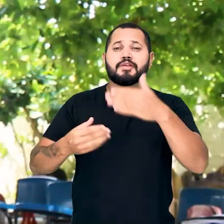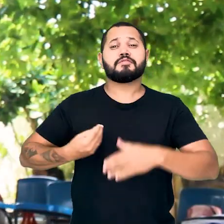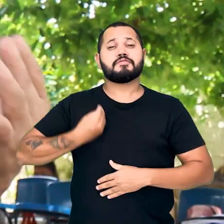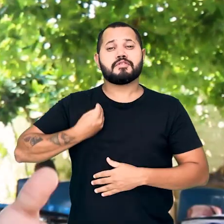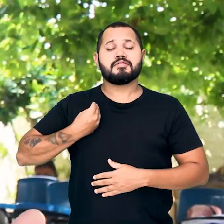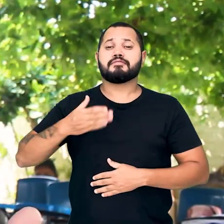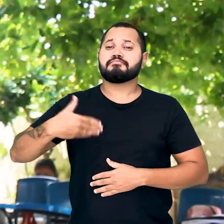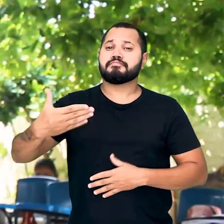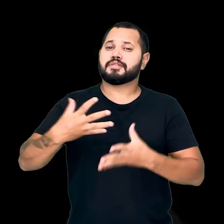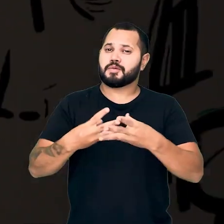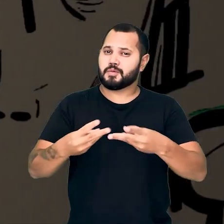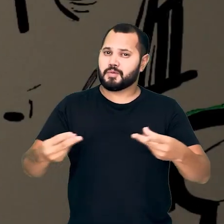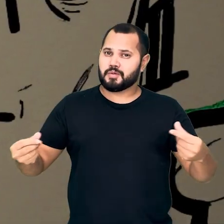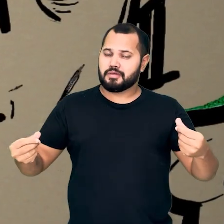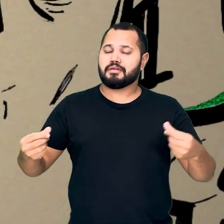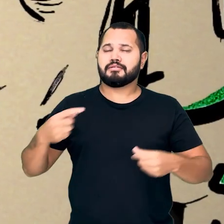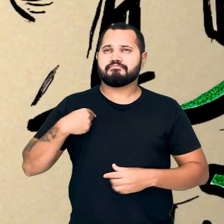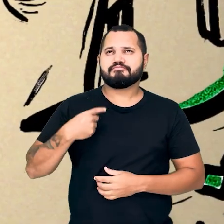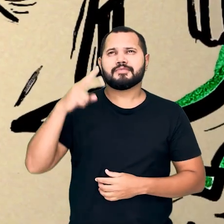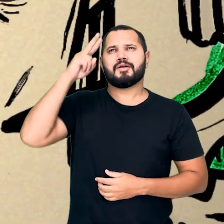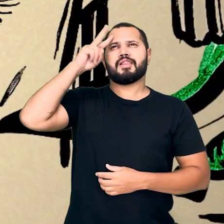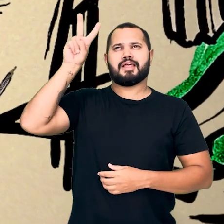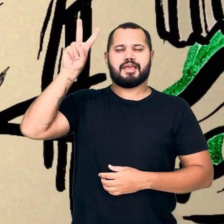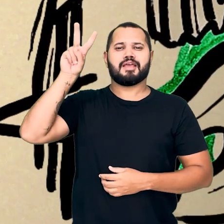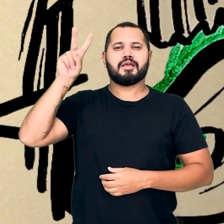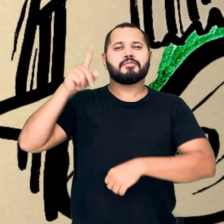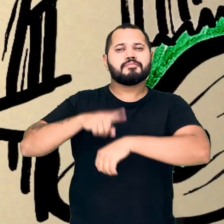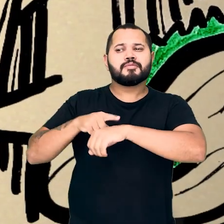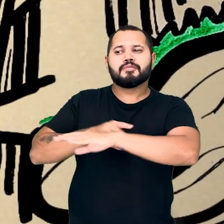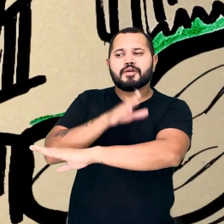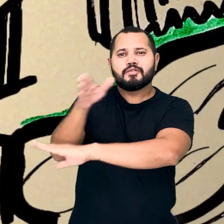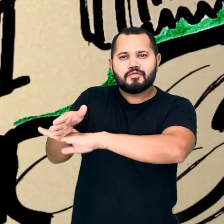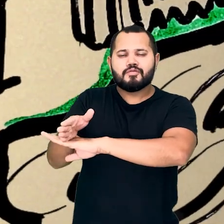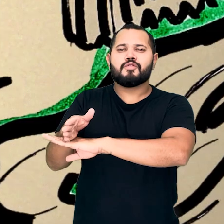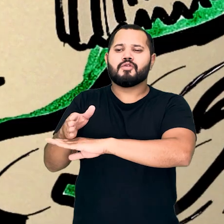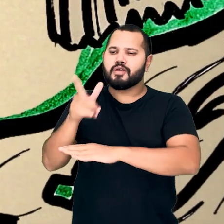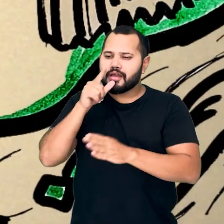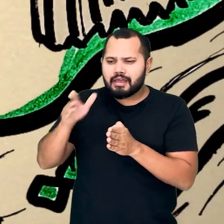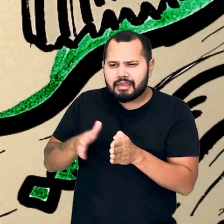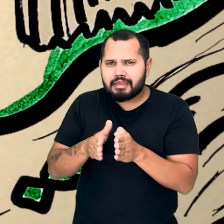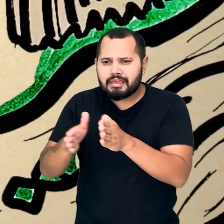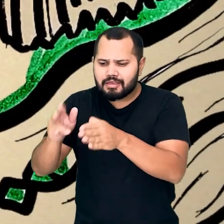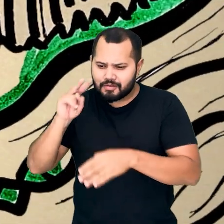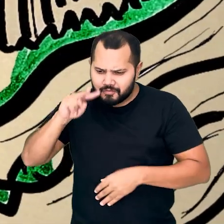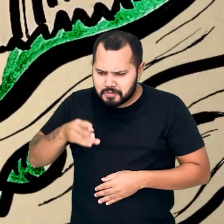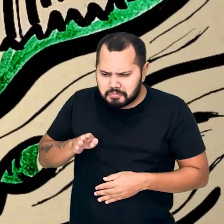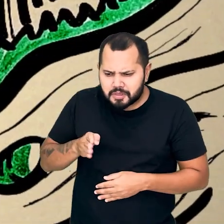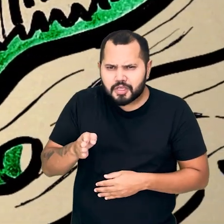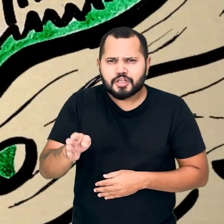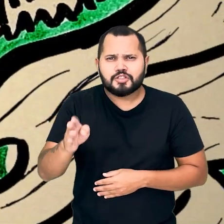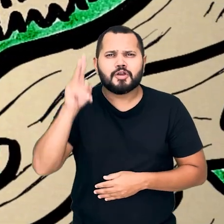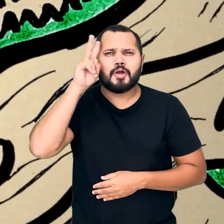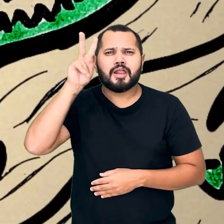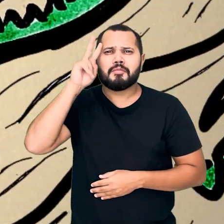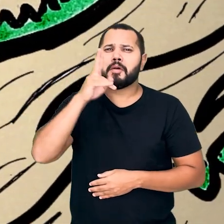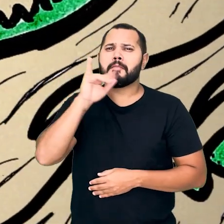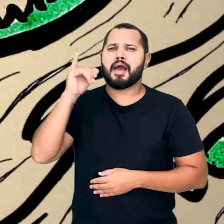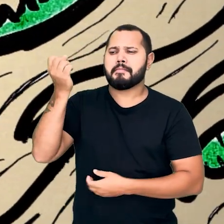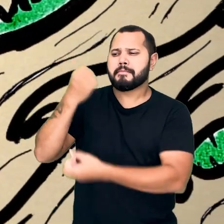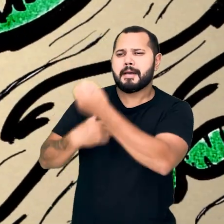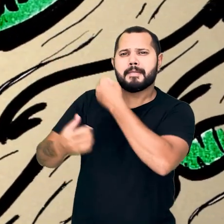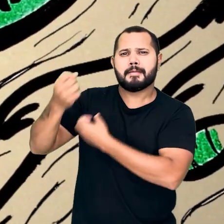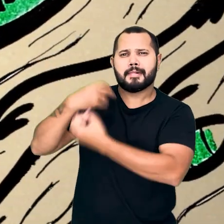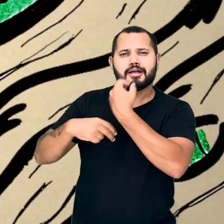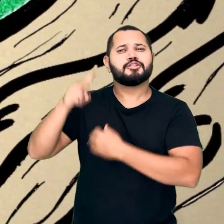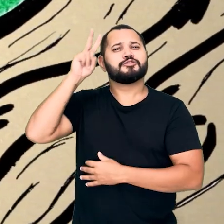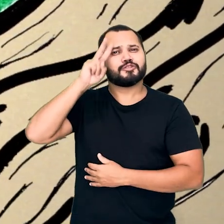e depois esquece, né? E isso eu guardo para mim como parte afetiva. Quando eu vou para o interior, nos igarapé, quando eu vejo esses peixinhos, eu lembro do meu pai, os contos